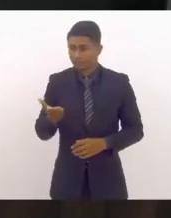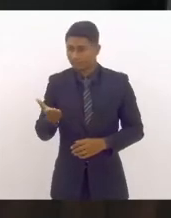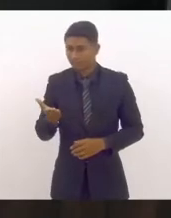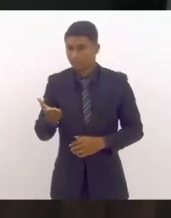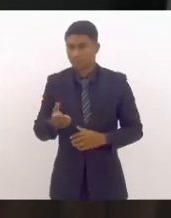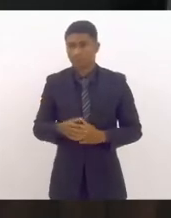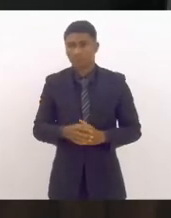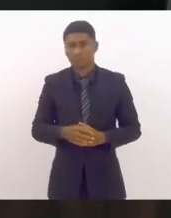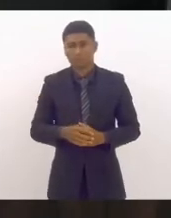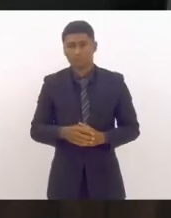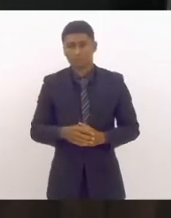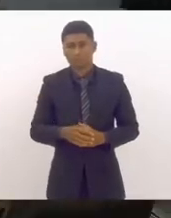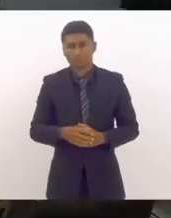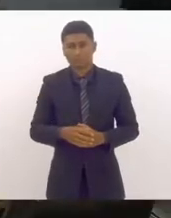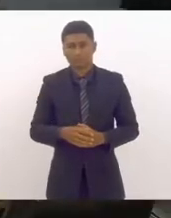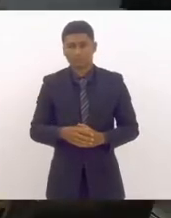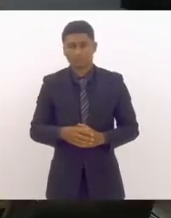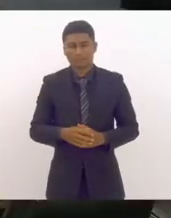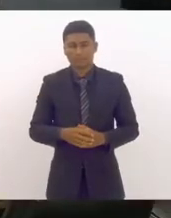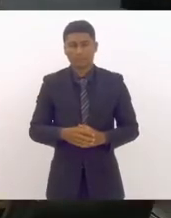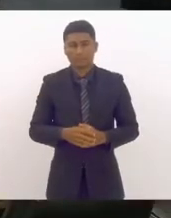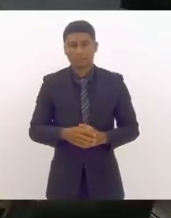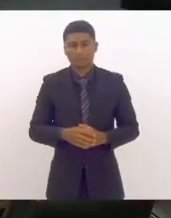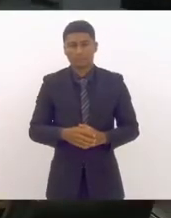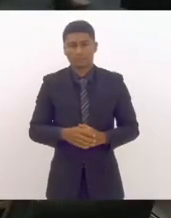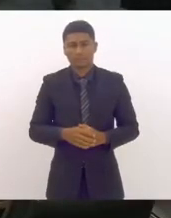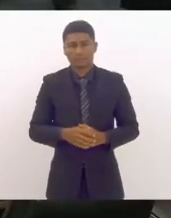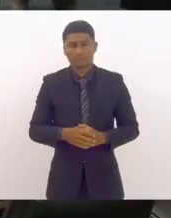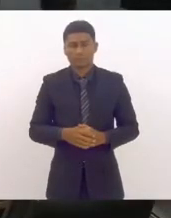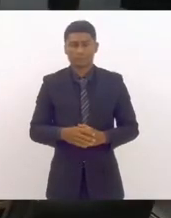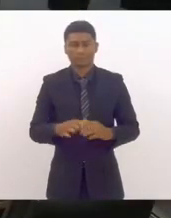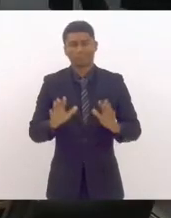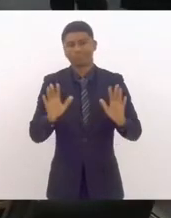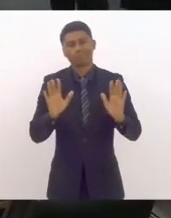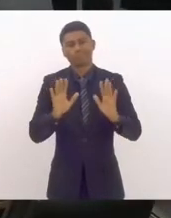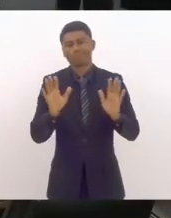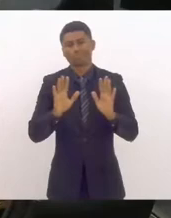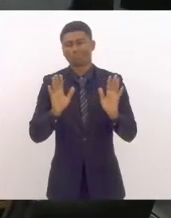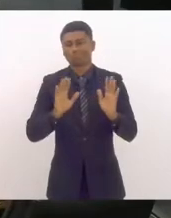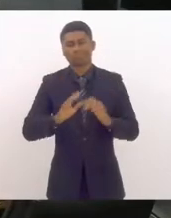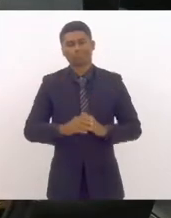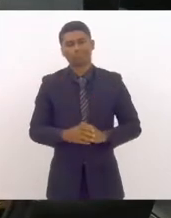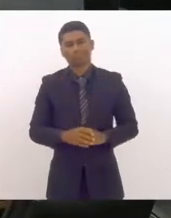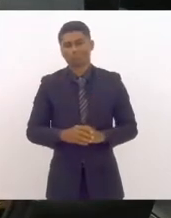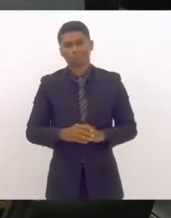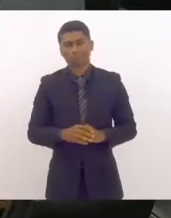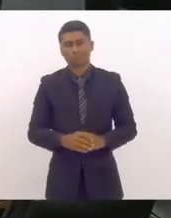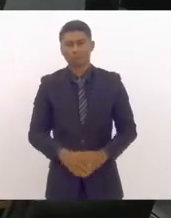Não é? Não, não vou fazer. Não é? Não. Não. Não.